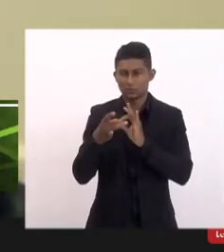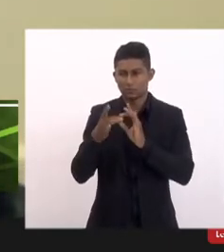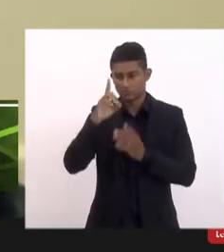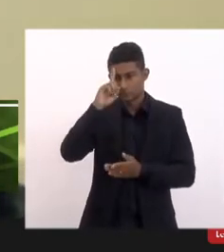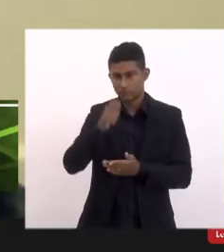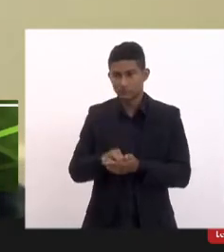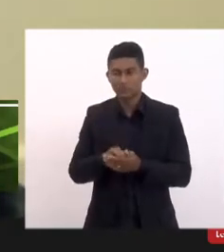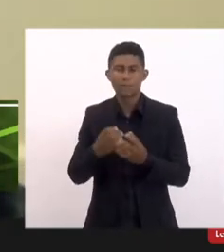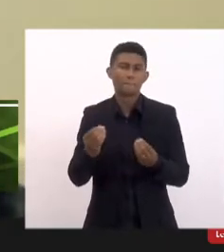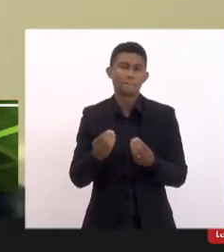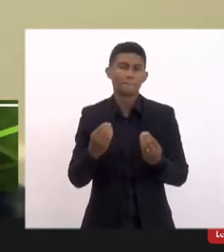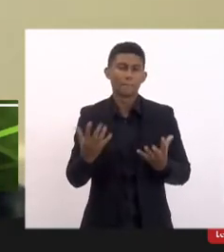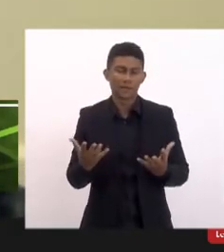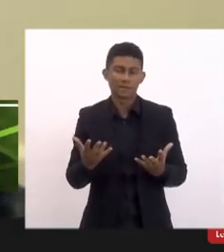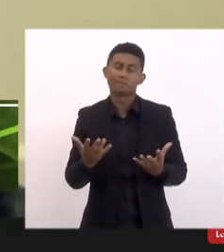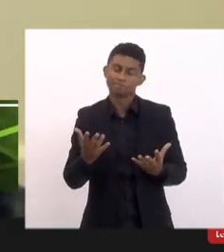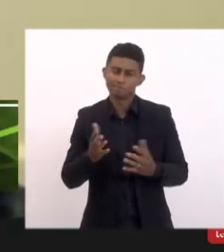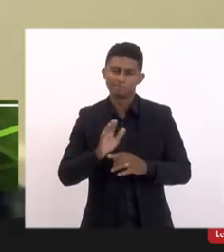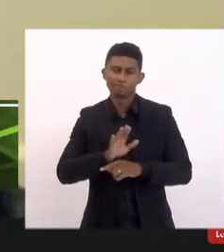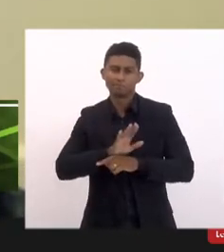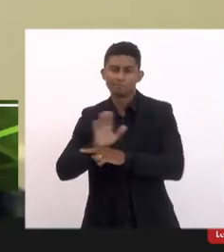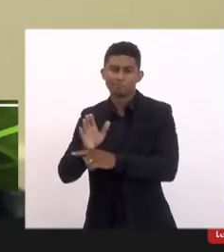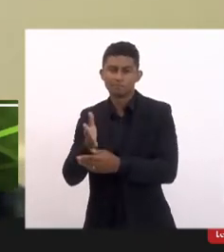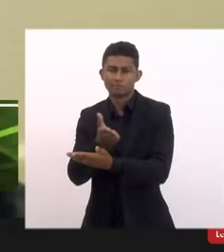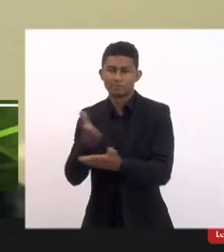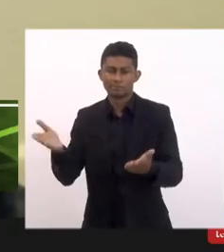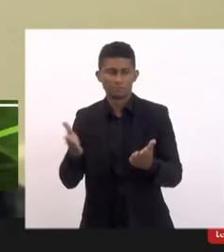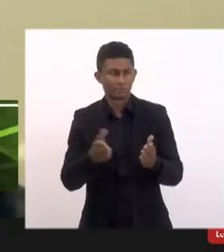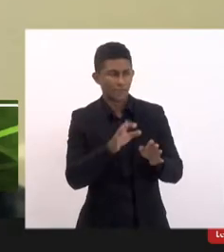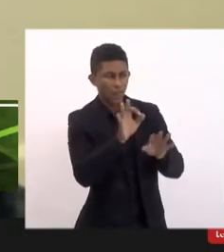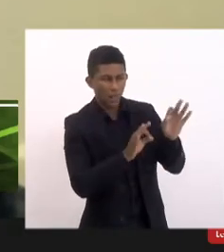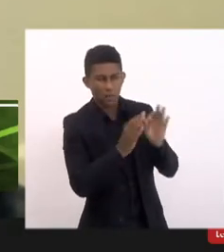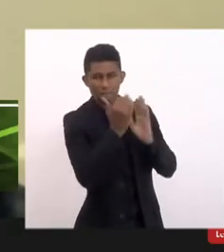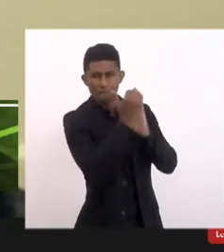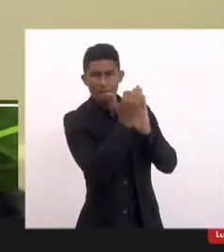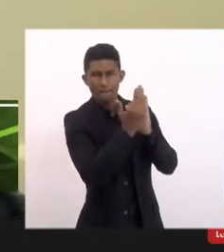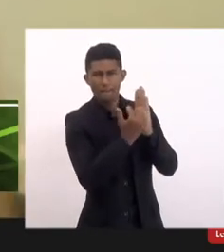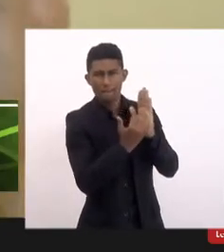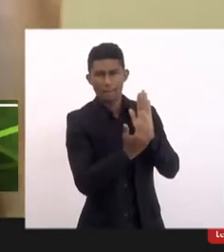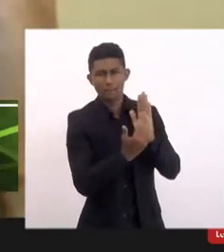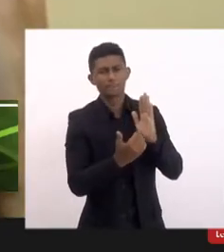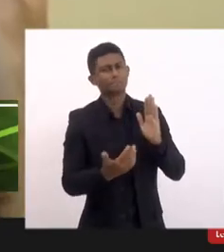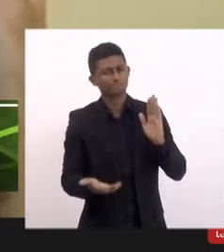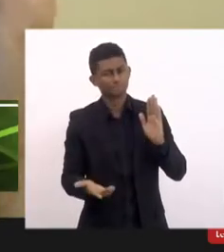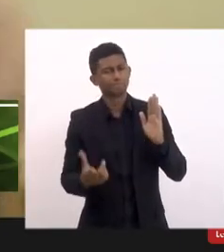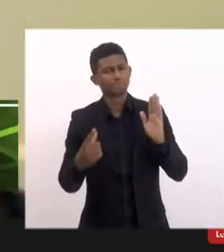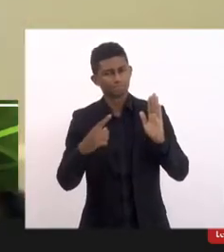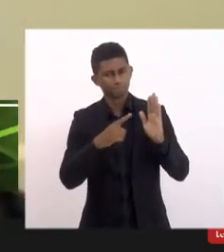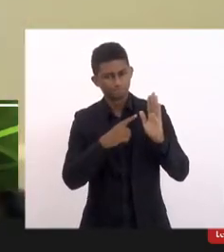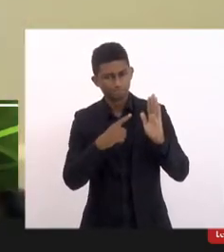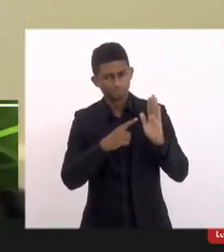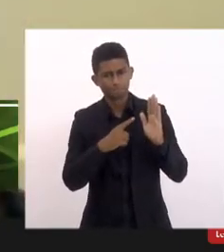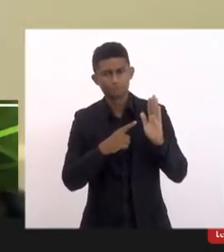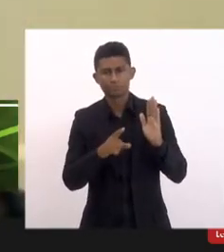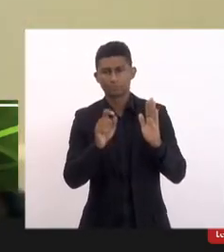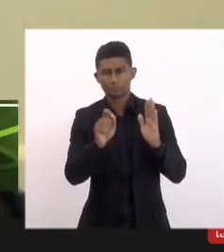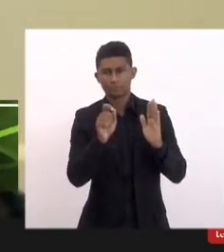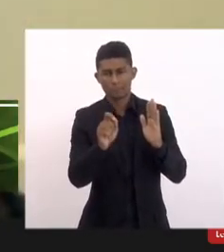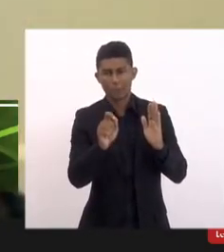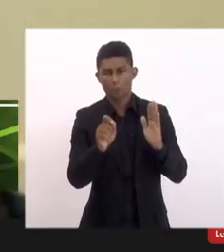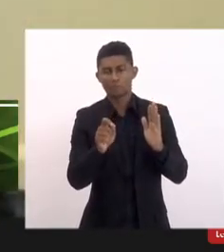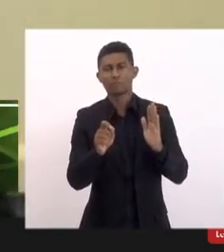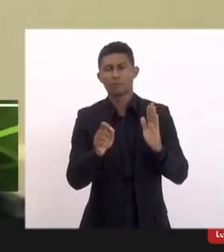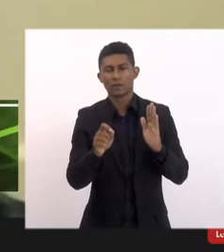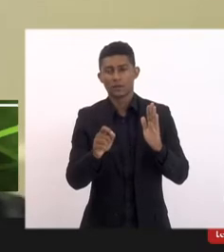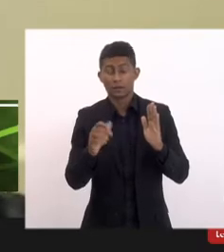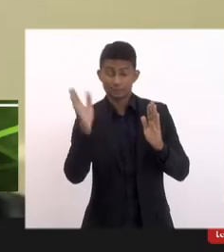auxiliar, né, a SEDUC na elaboração dos protocolos. Esse protocolo, nós temos um manual, um guia, que foi elaborado lá atrás pela nossa